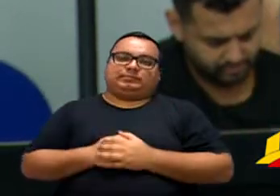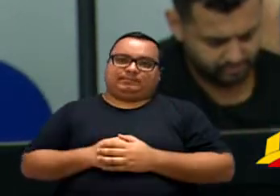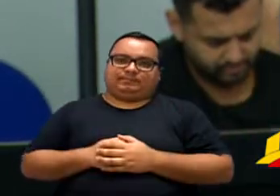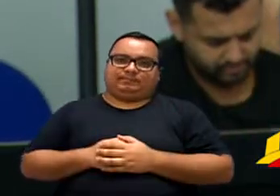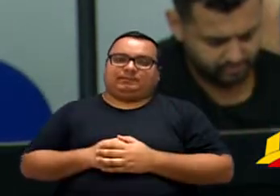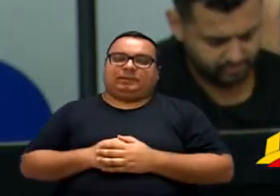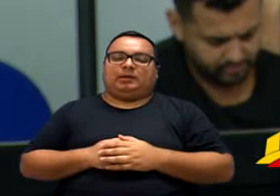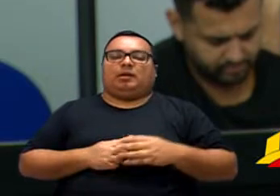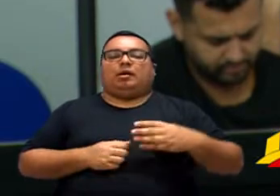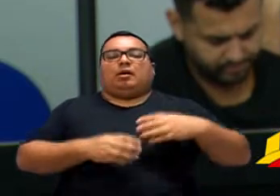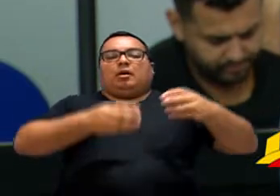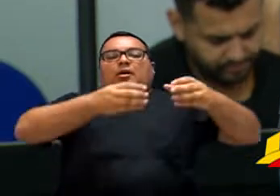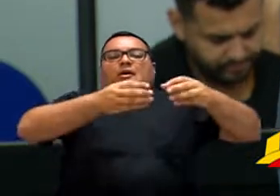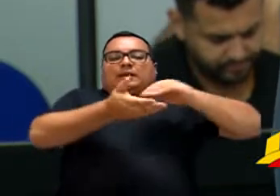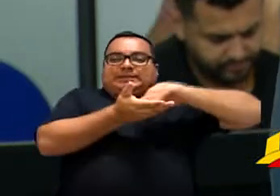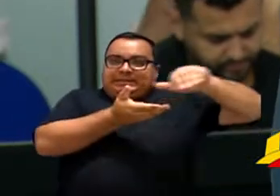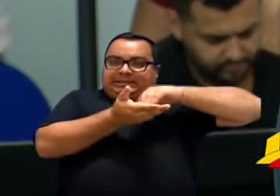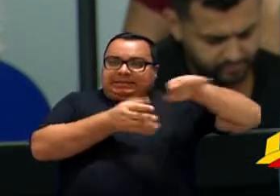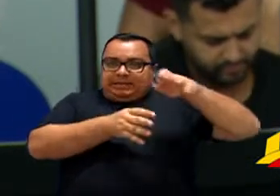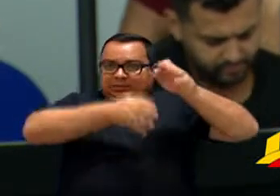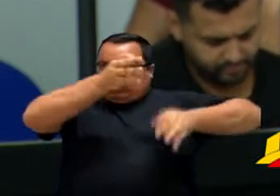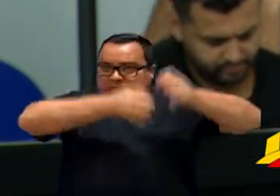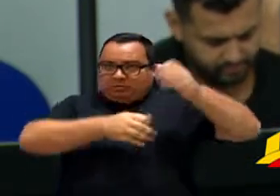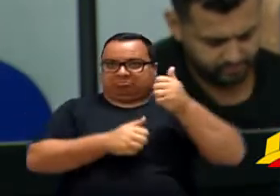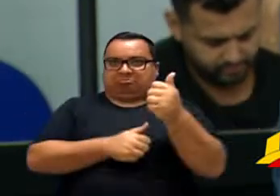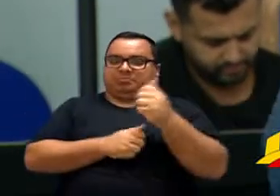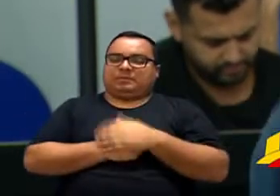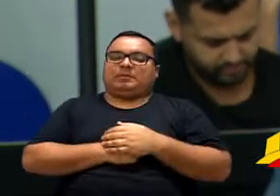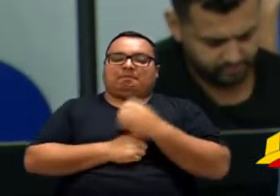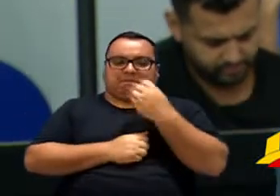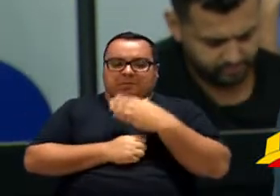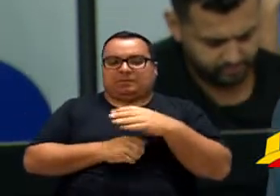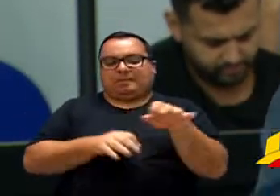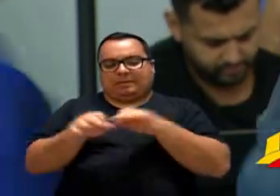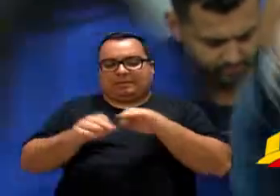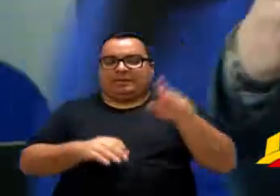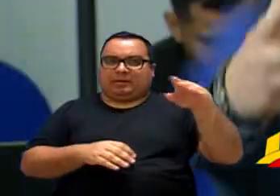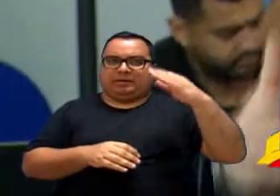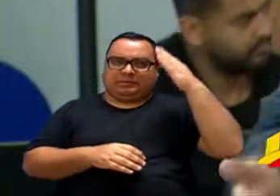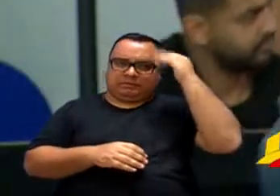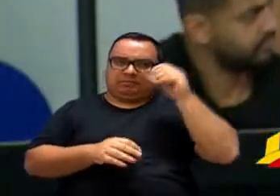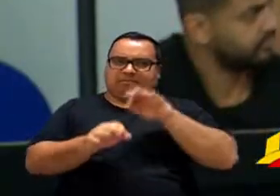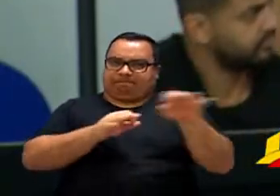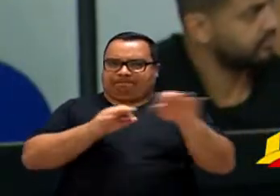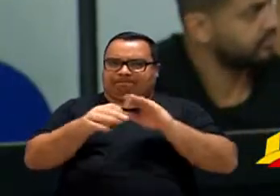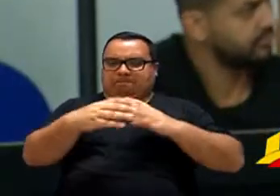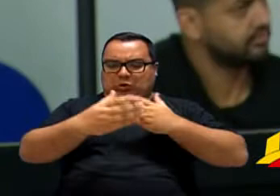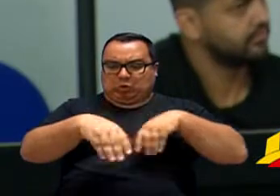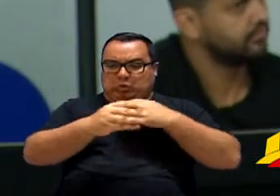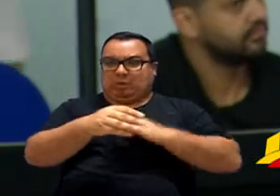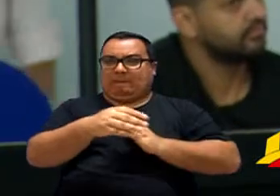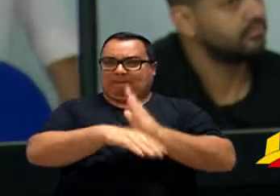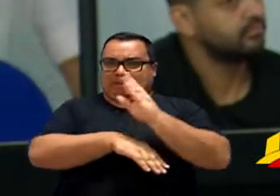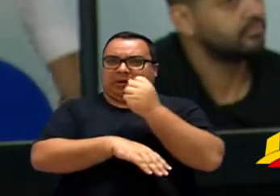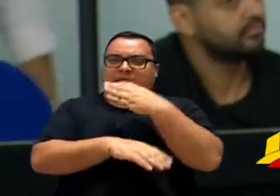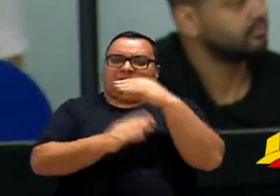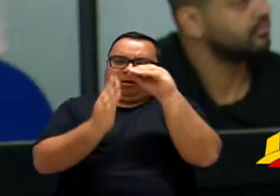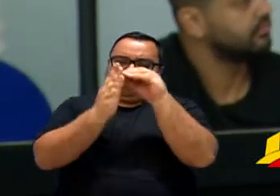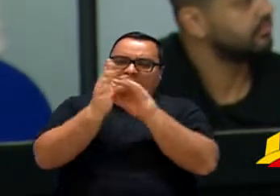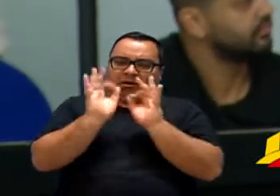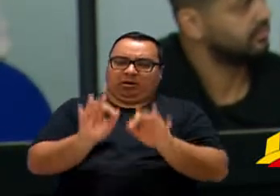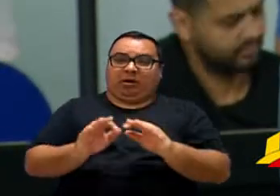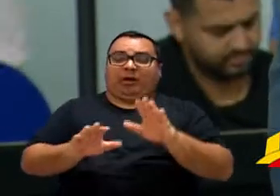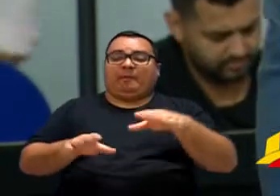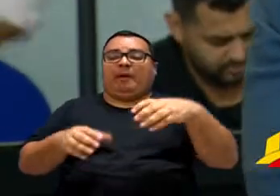técnicas que deram pela legalidade mas a comissão ela vem confrontando de acordo com